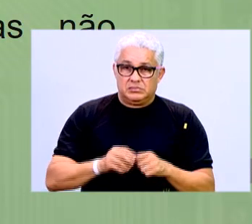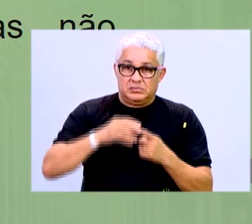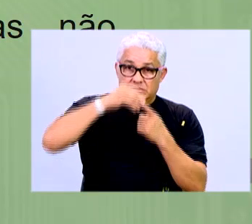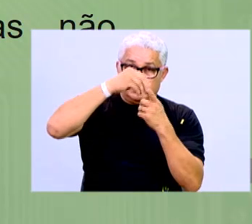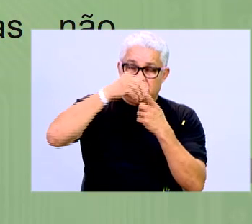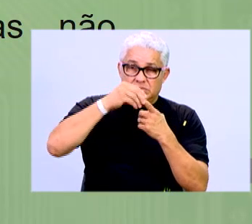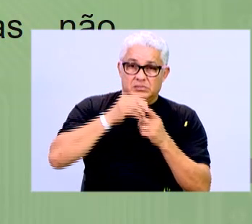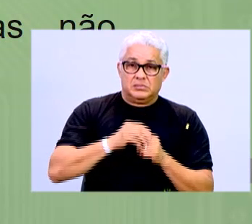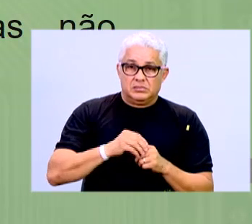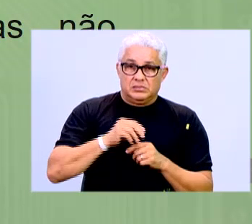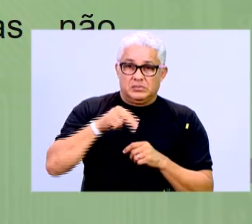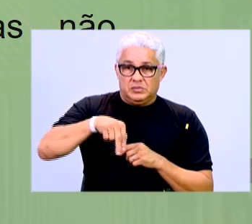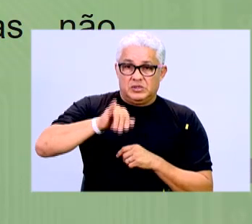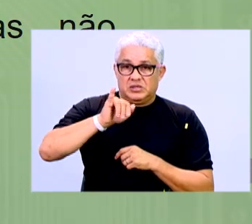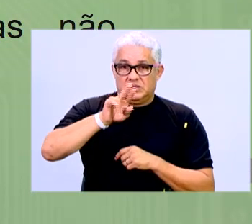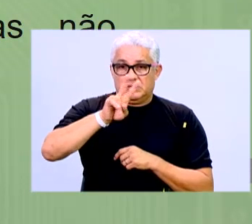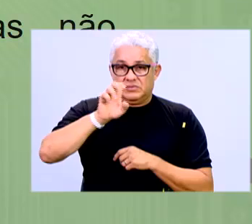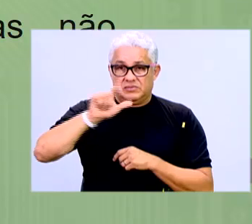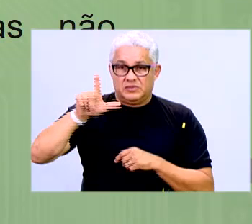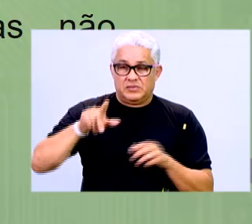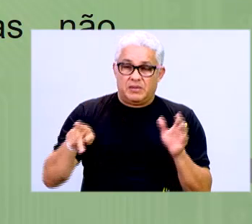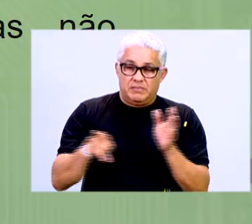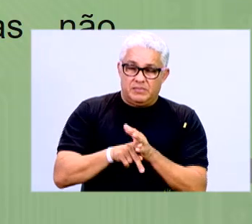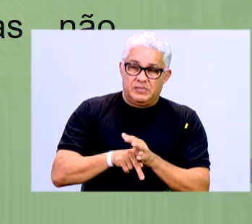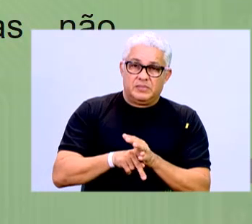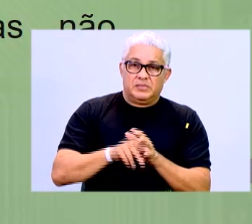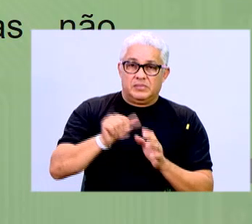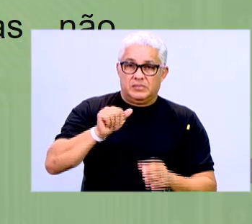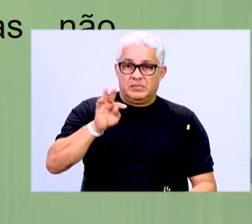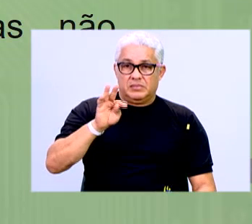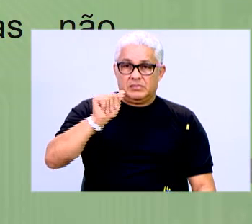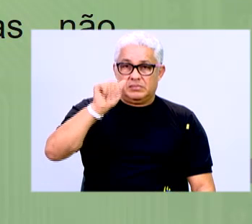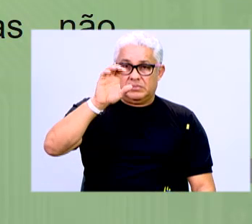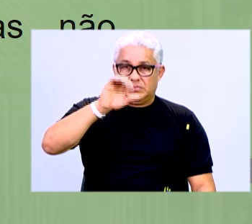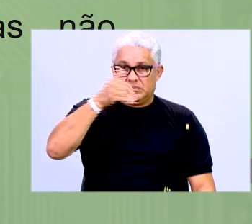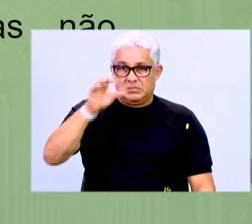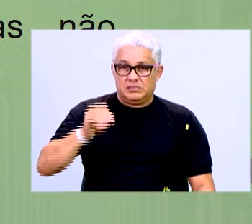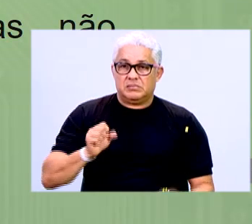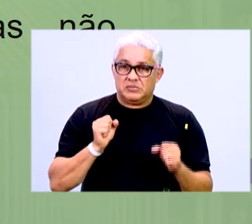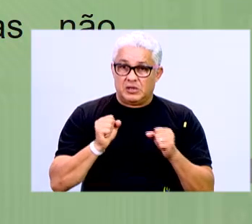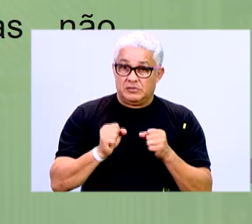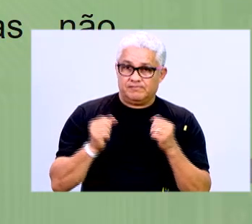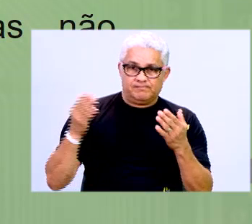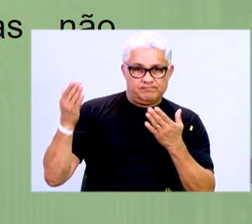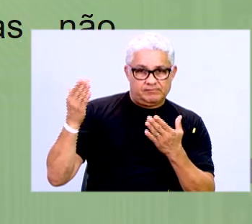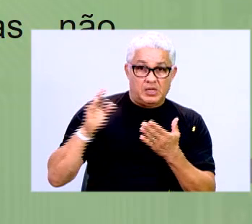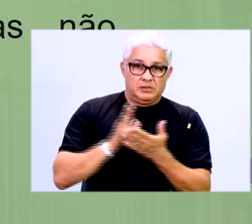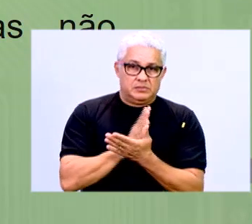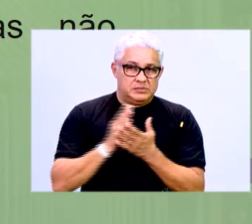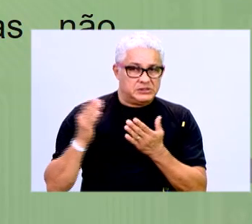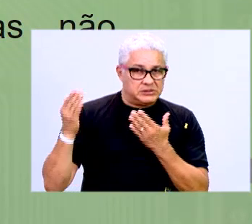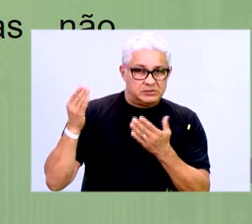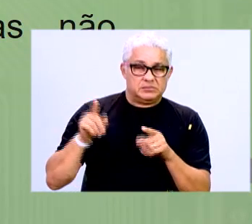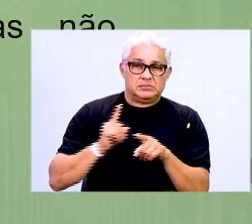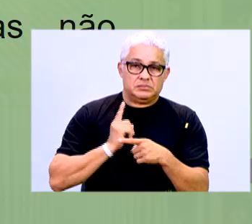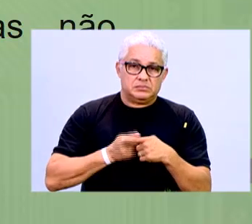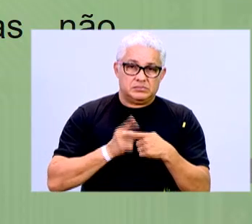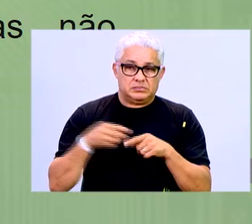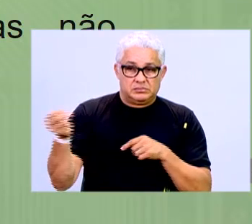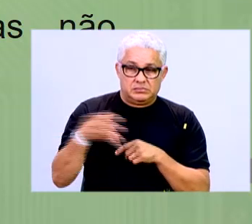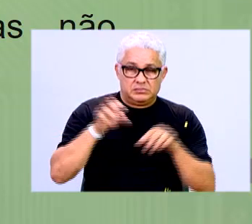seu nível de atuação. Pode apresentar alguma desconfiança, pois o novo sistema